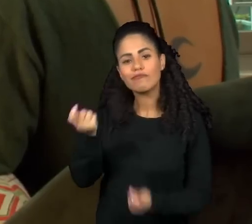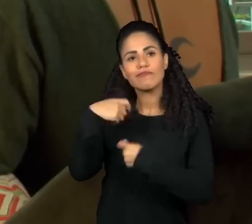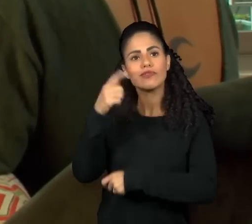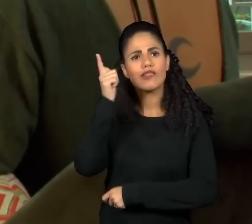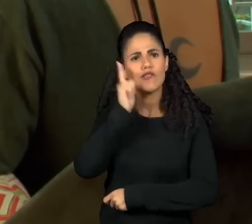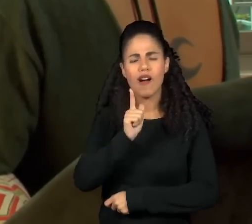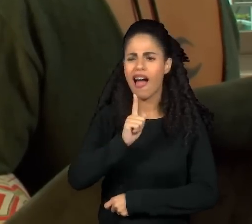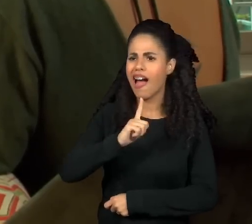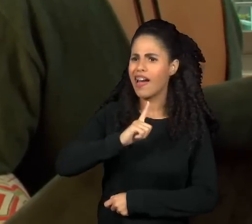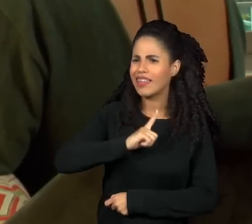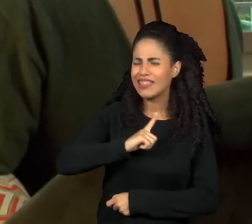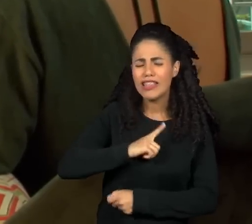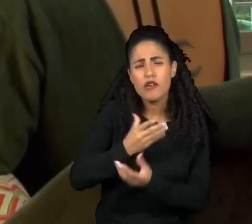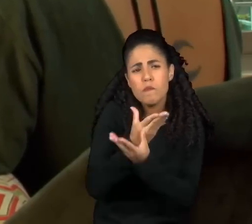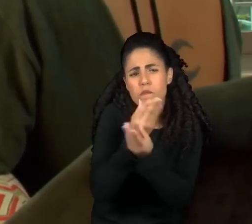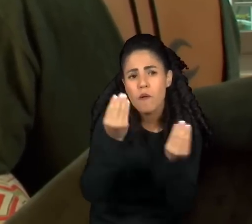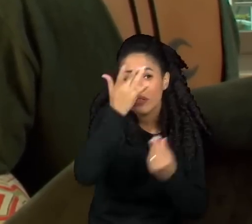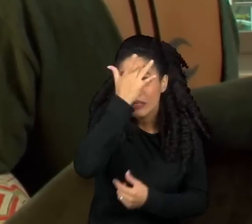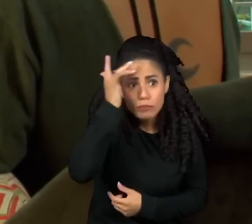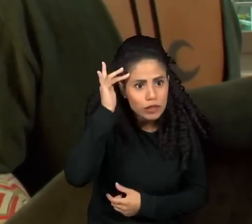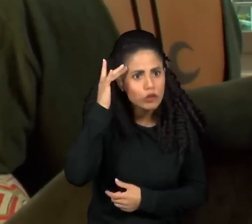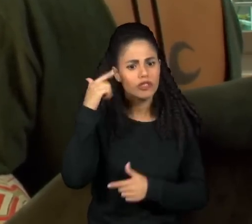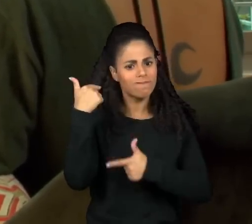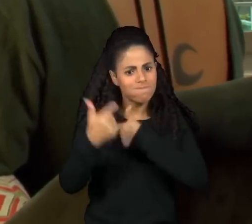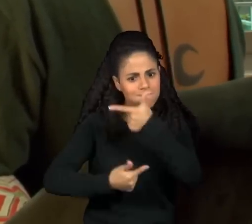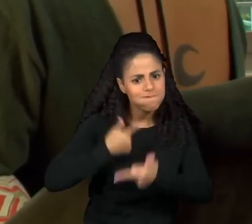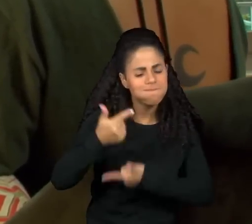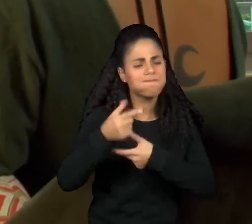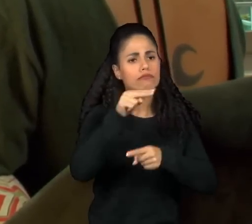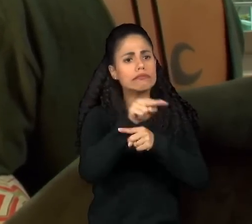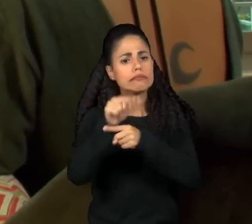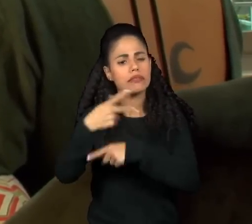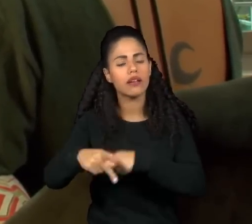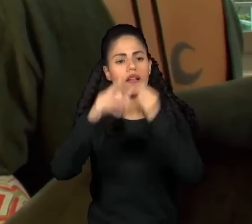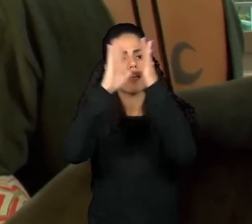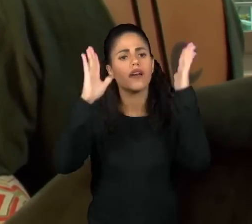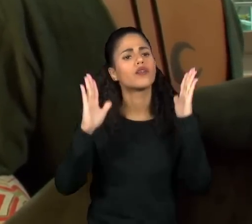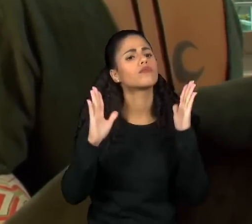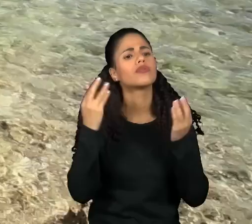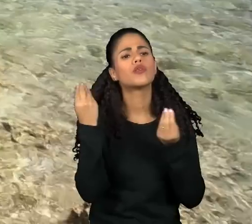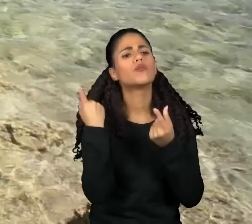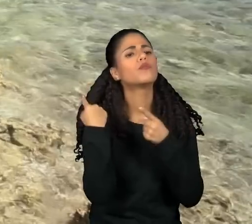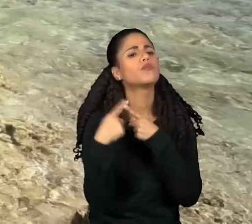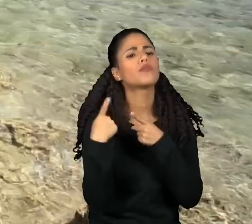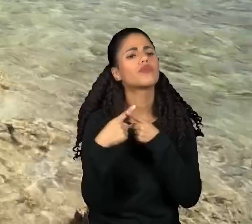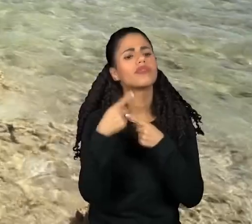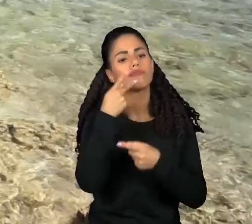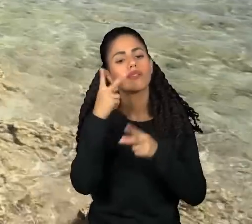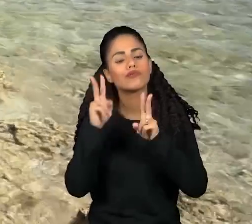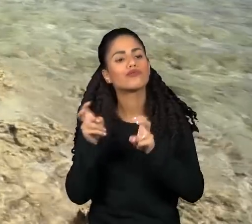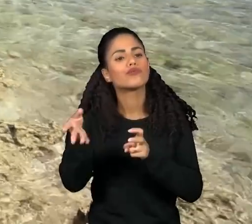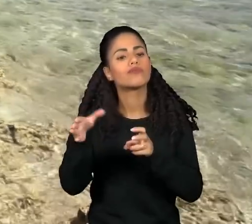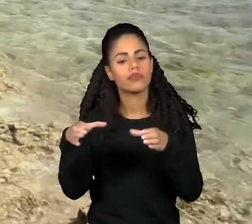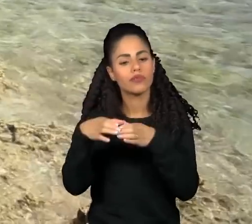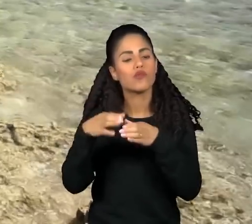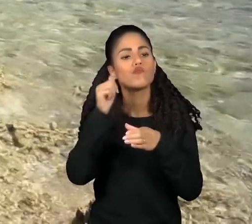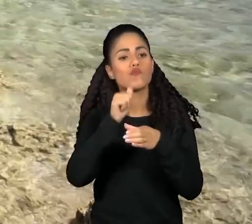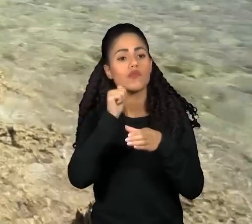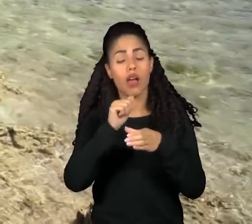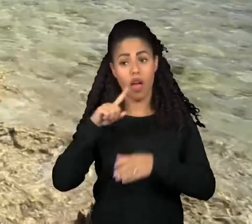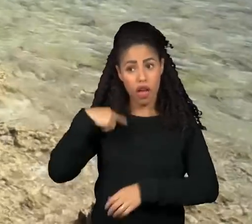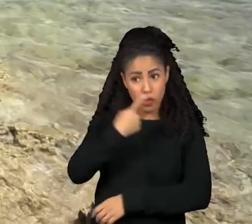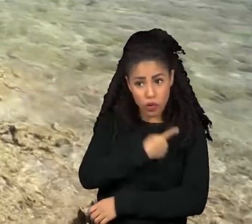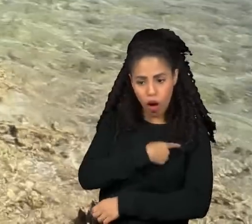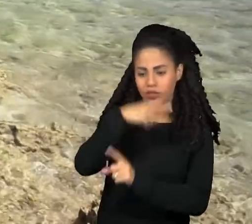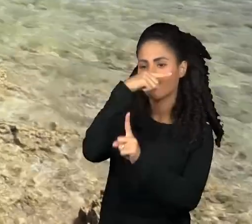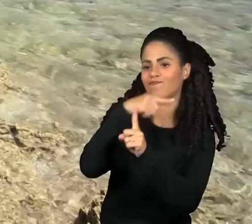monte de gente boa cuidando da conservação dos ambientes naturais no Brasil. Por que falar das mulheres? Nós somos a metade da população